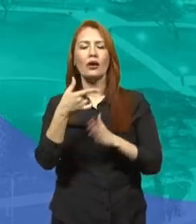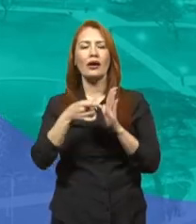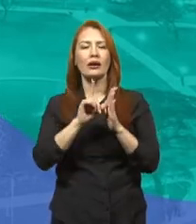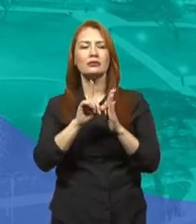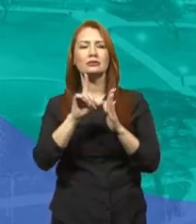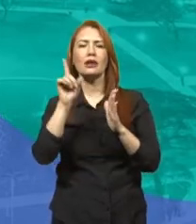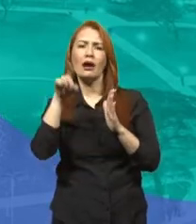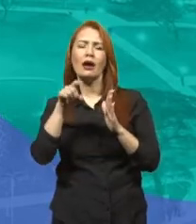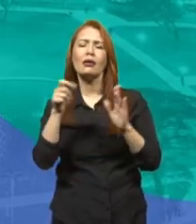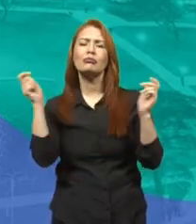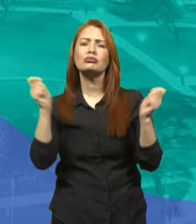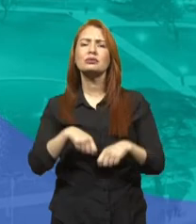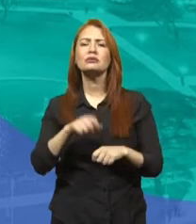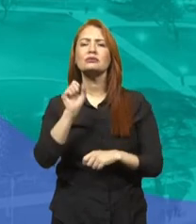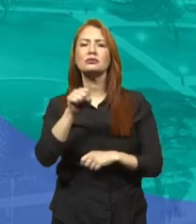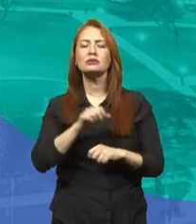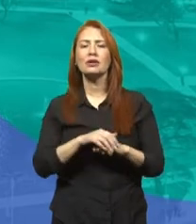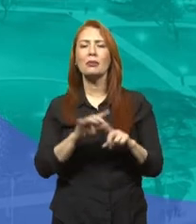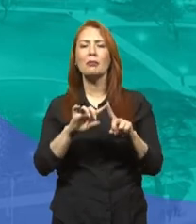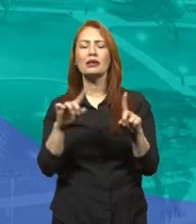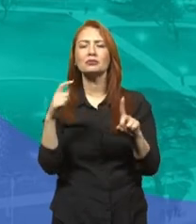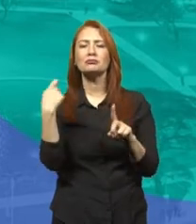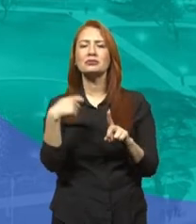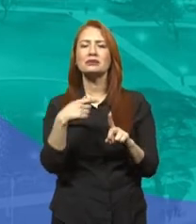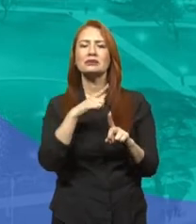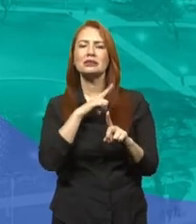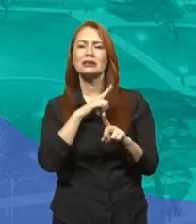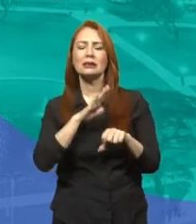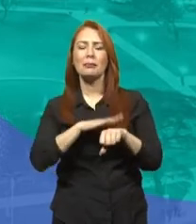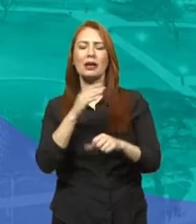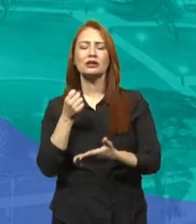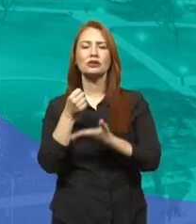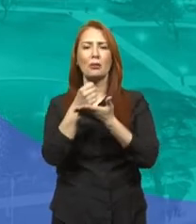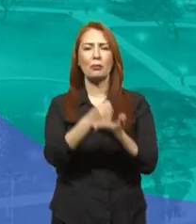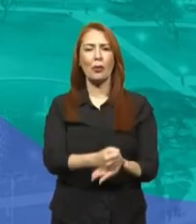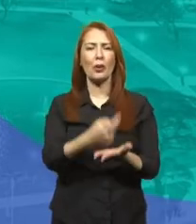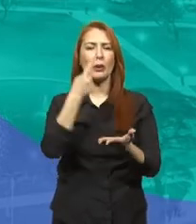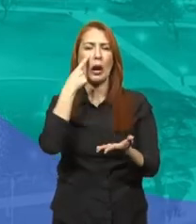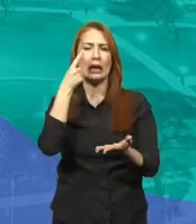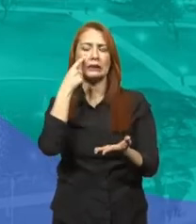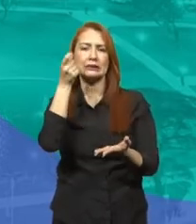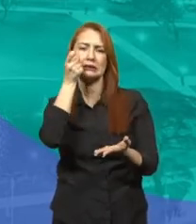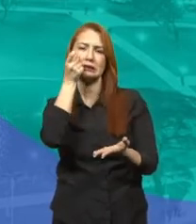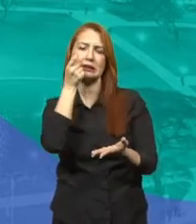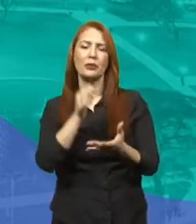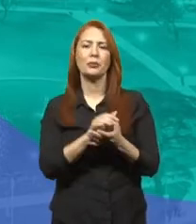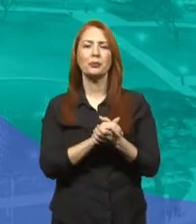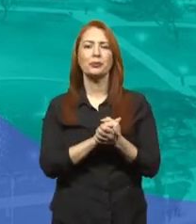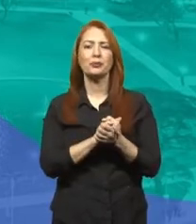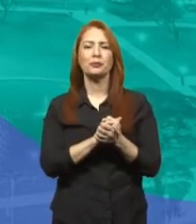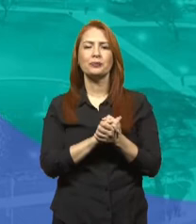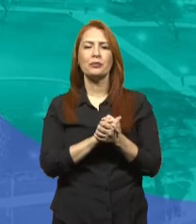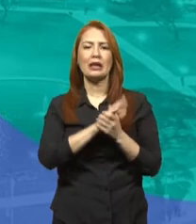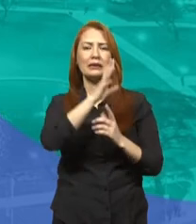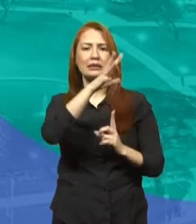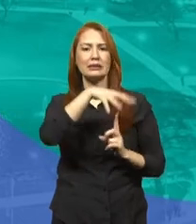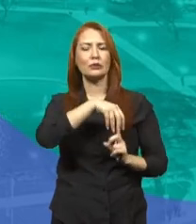Basta ter um pouco mais de apoio, de atenção de nossas autoridades para nós